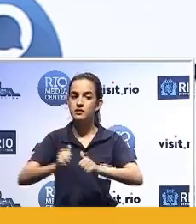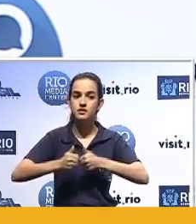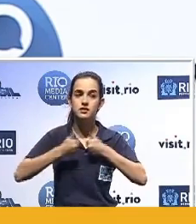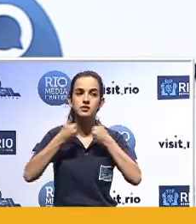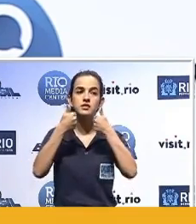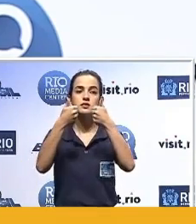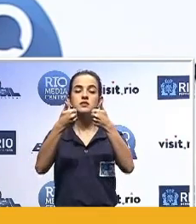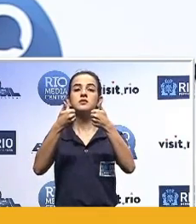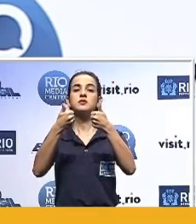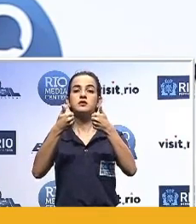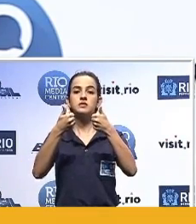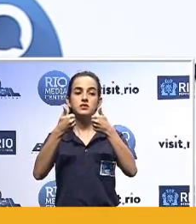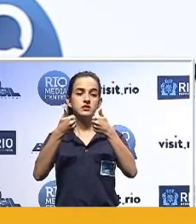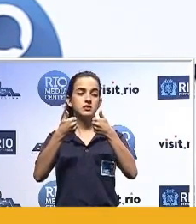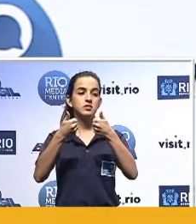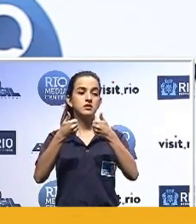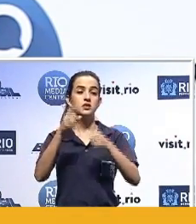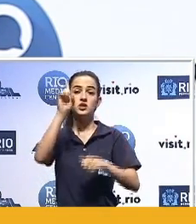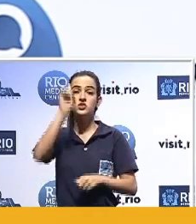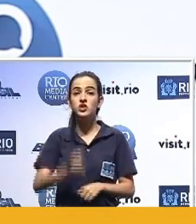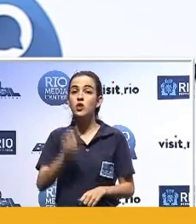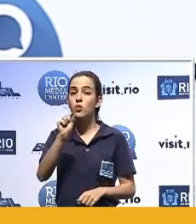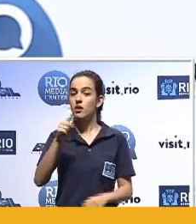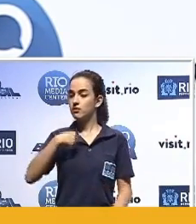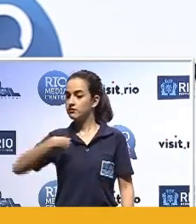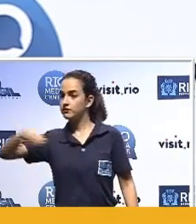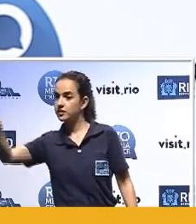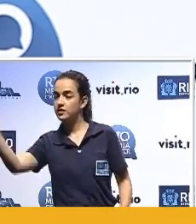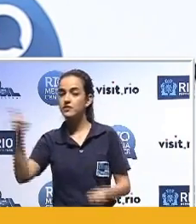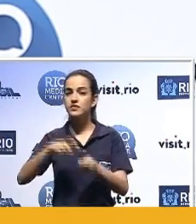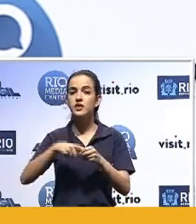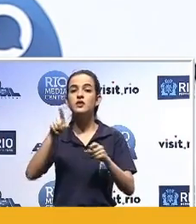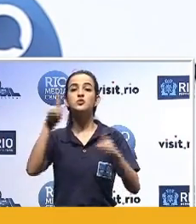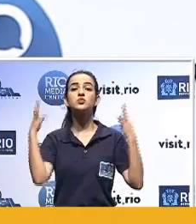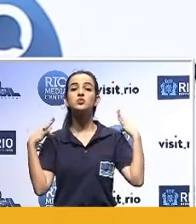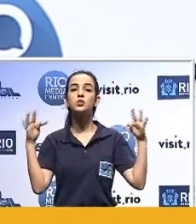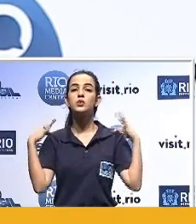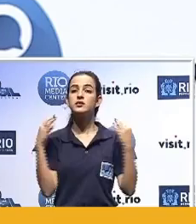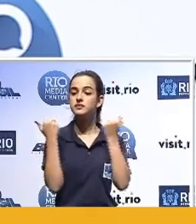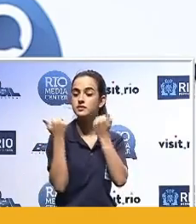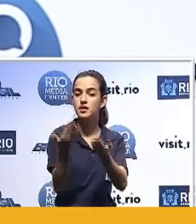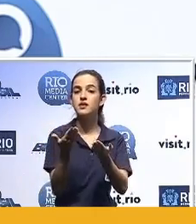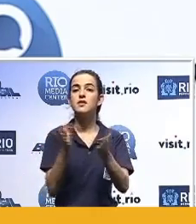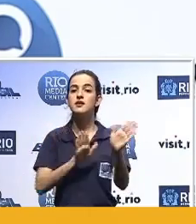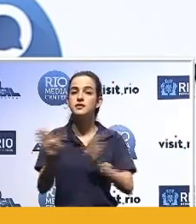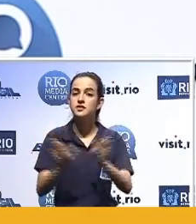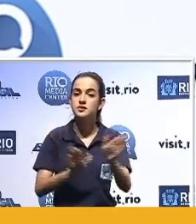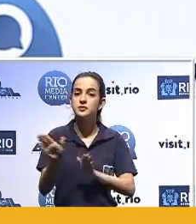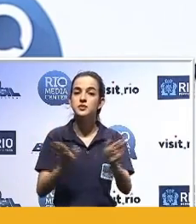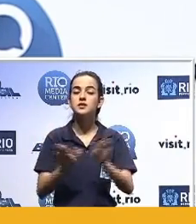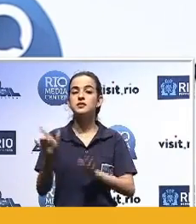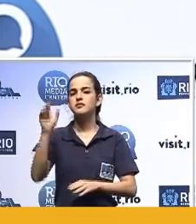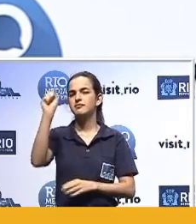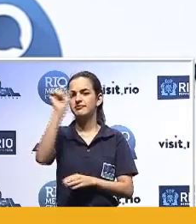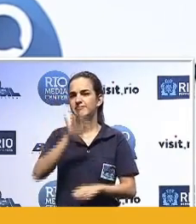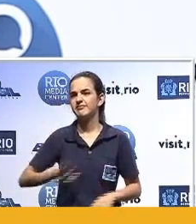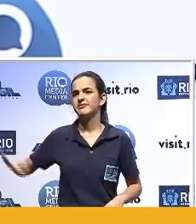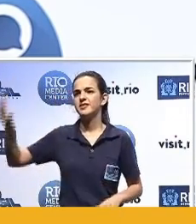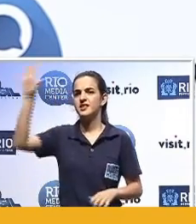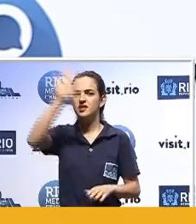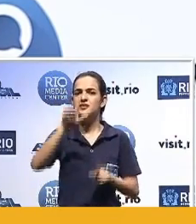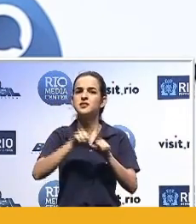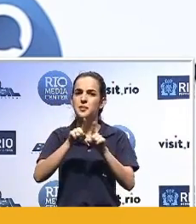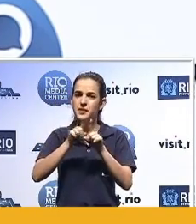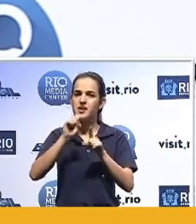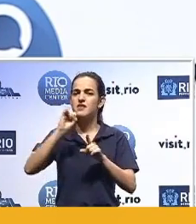E este direito, que é o direito de ir e vir, que o turismo propõe, nacional e, no nosso caso,